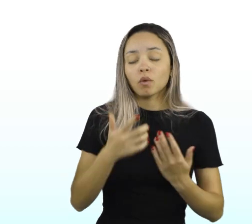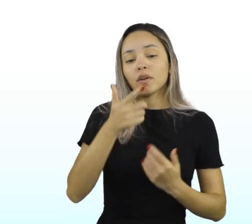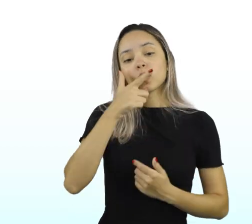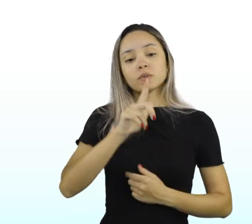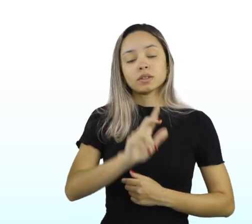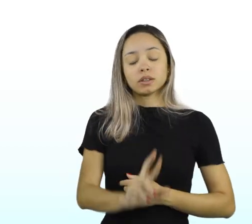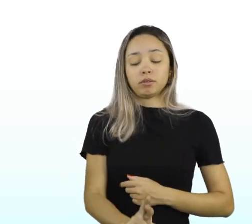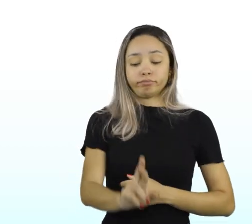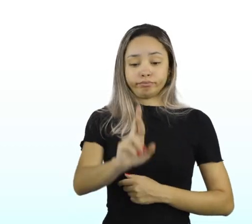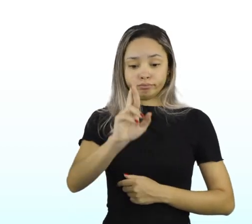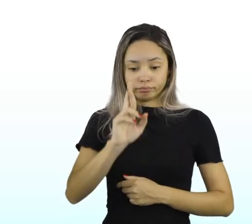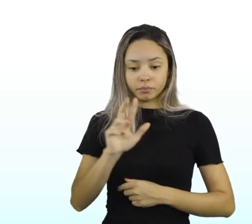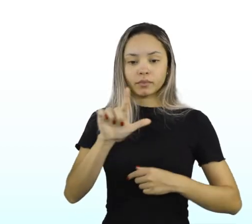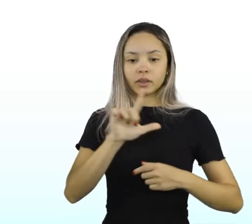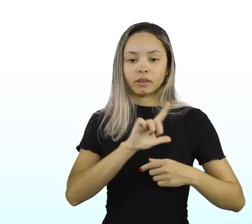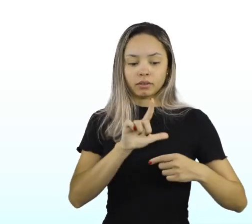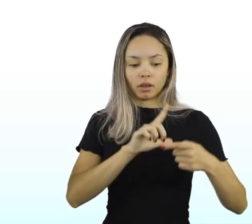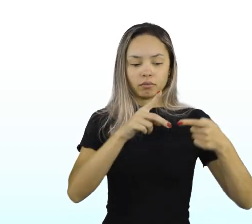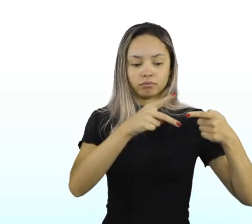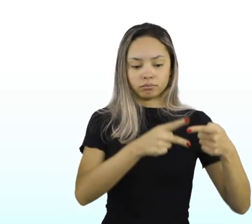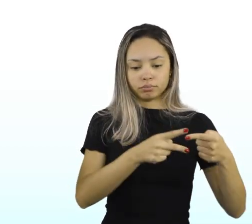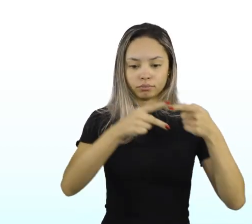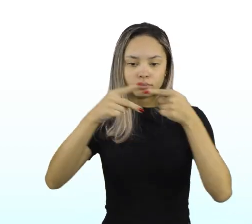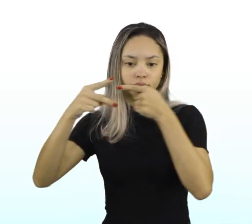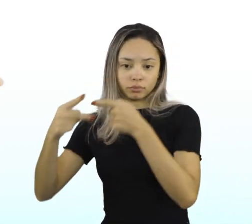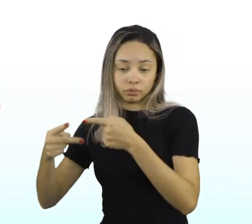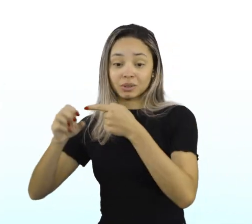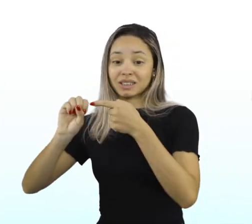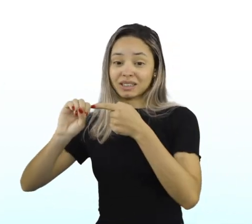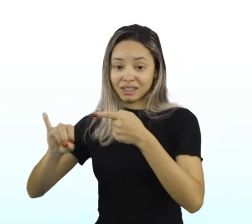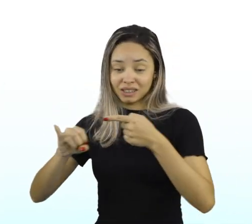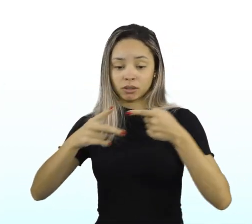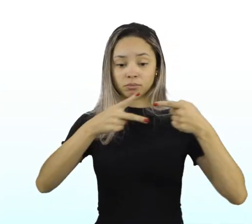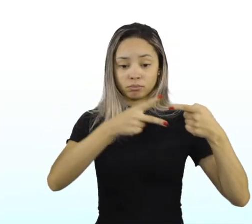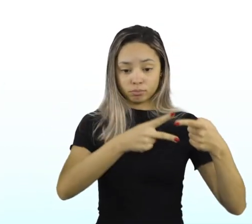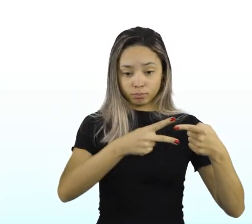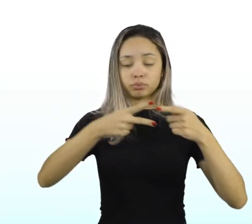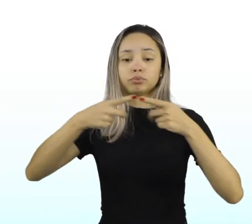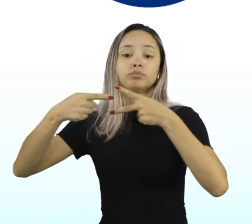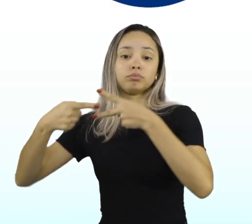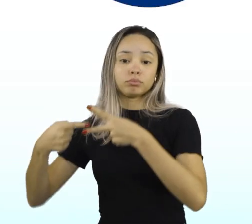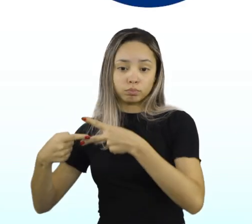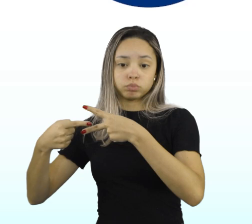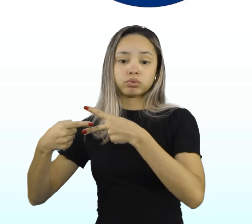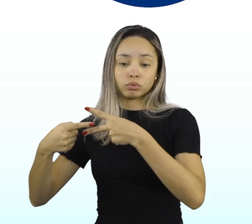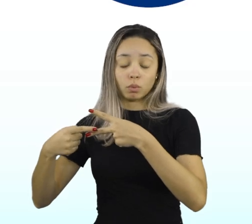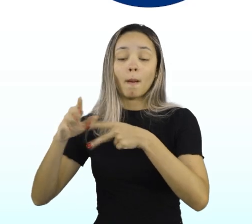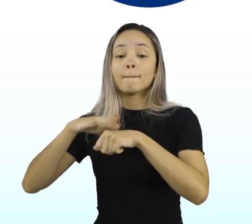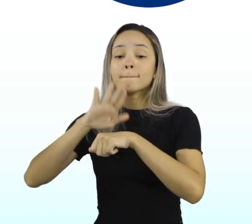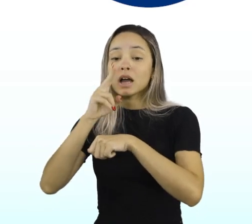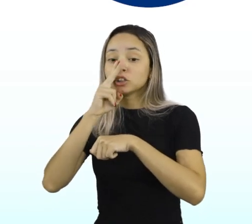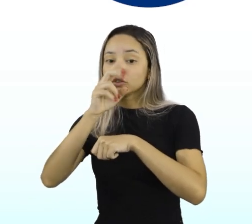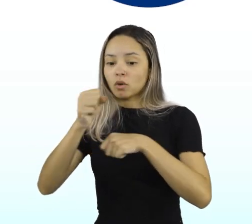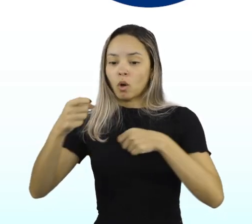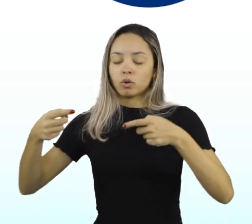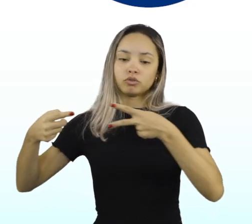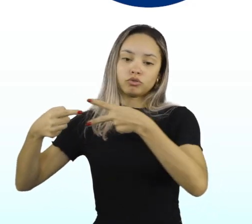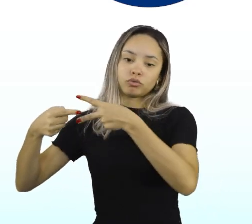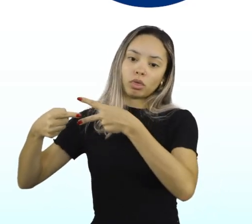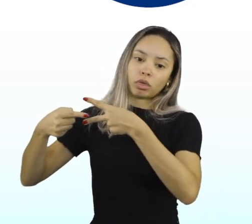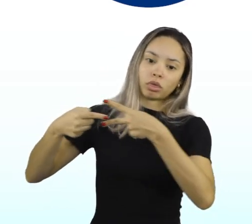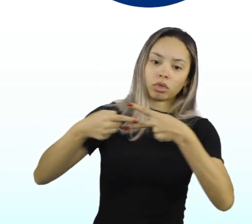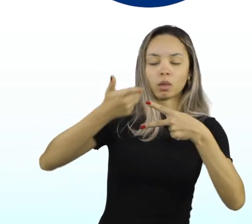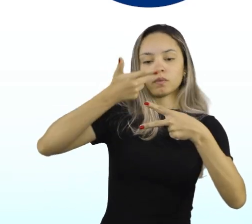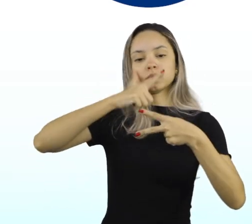vai ter a mesma direção e o sentido da maior força. Lembrando que a gente só vai subtraí-las. Vamos ver um exemplo comigo? Então, por exemplo, na